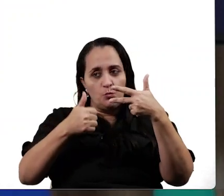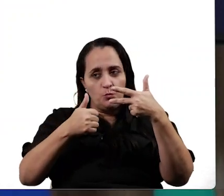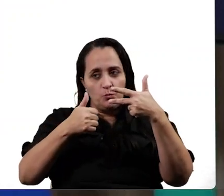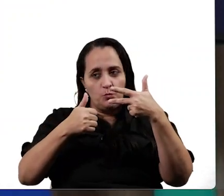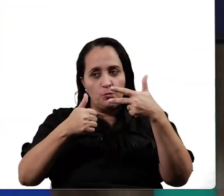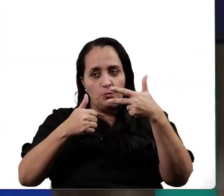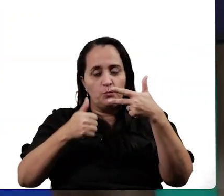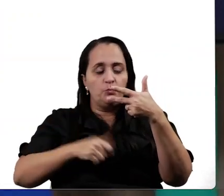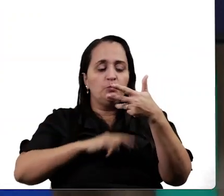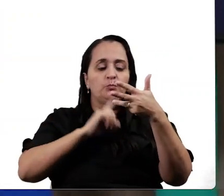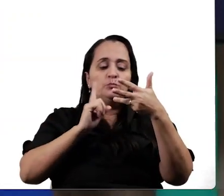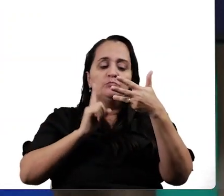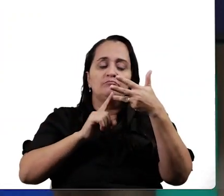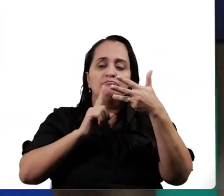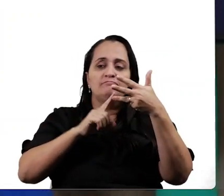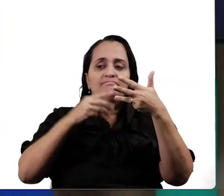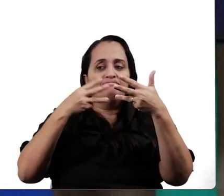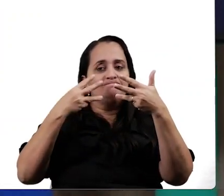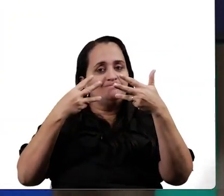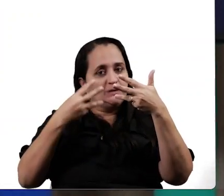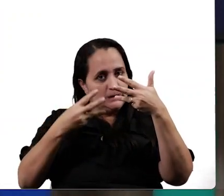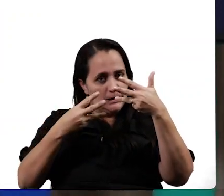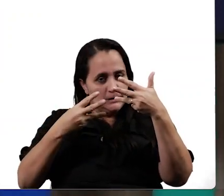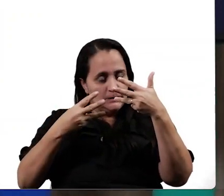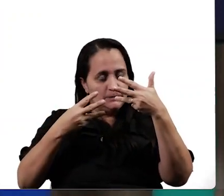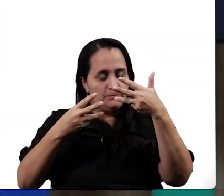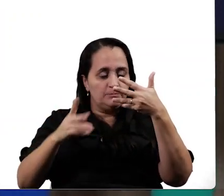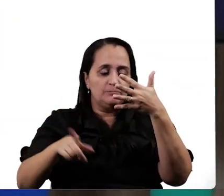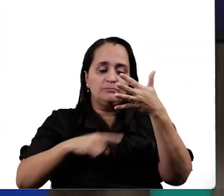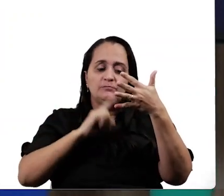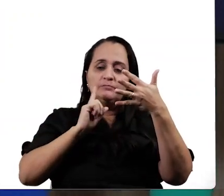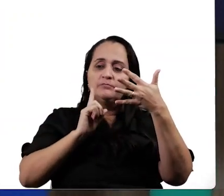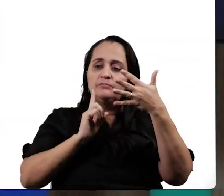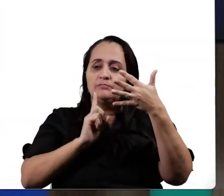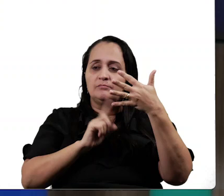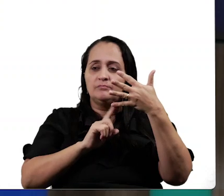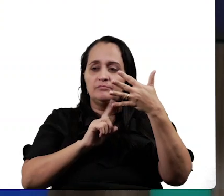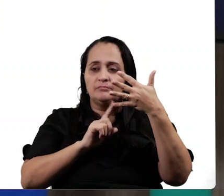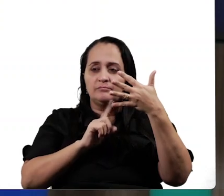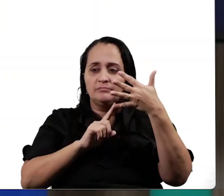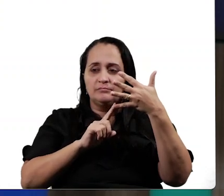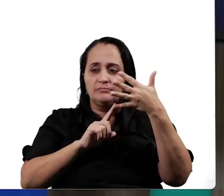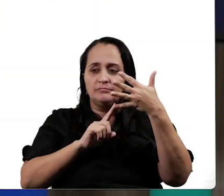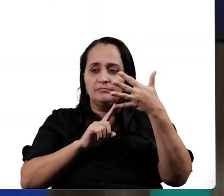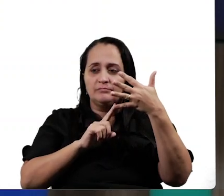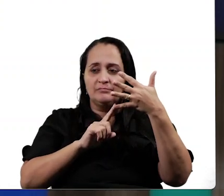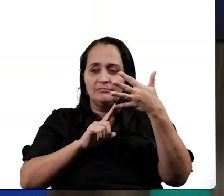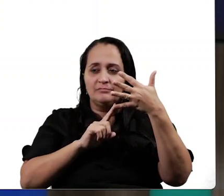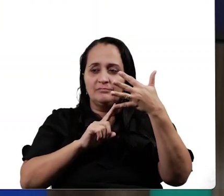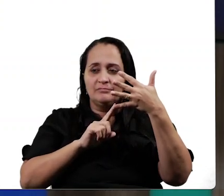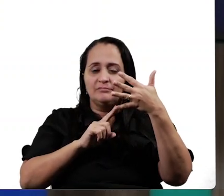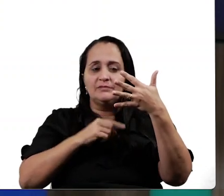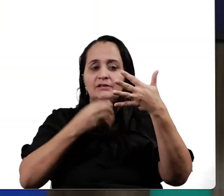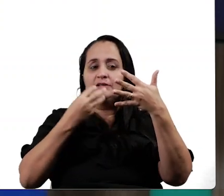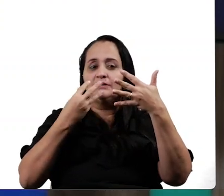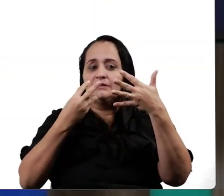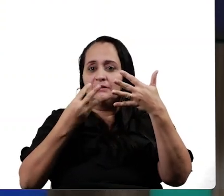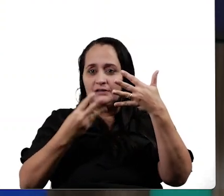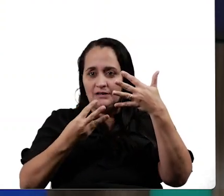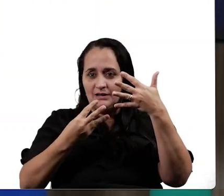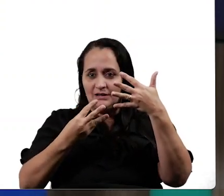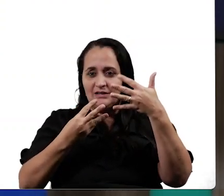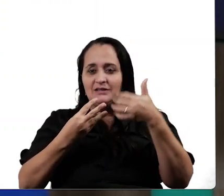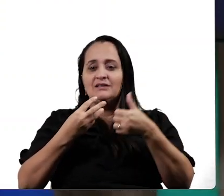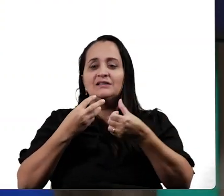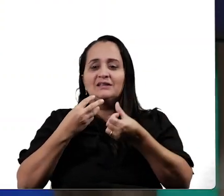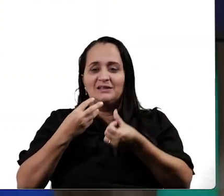novamente aqui na quarta rodada três ponto na quinta rodada três ponto na